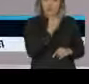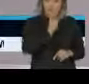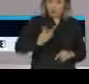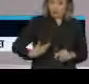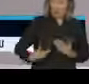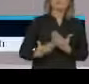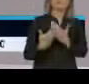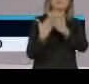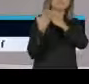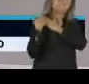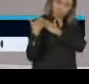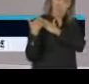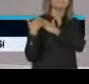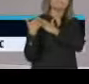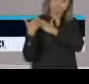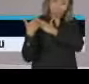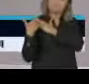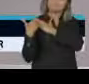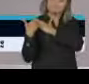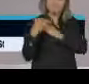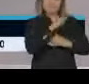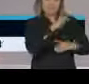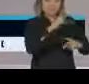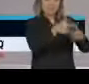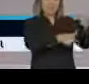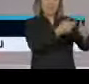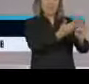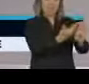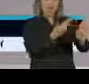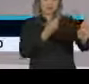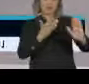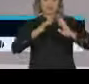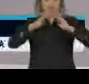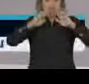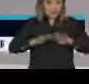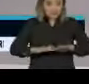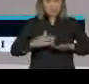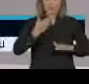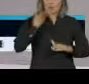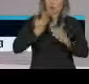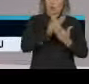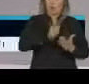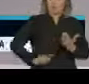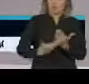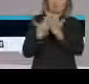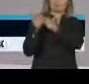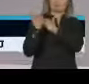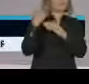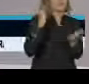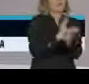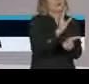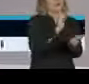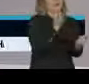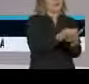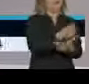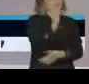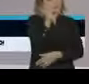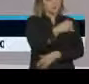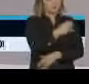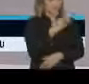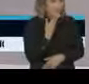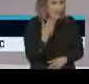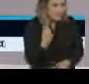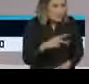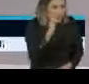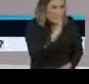Estado, enquanto ele estiver fora da sua atividade, tem que prover esses recursos. Isso é fácil no Brasil? Não é fácil, porque nós